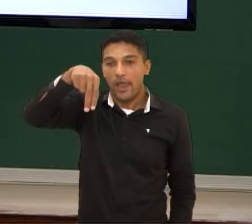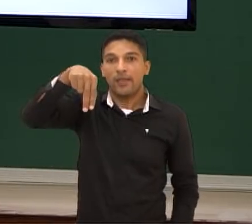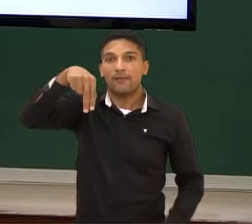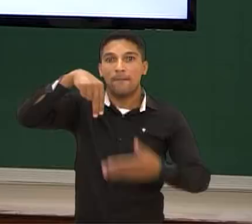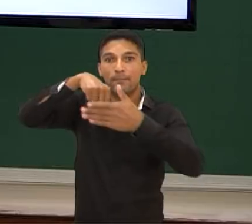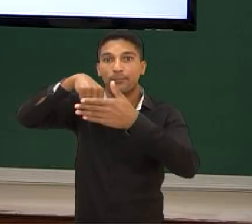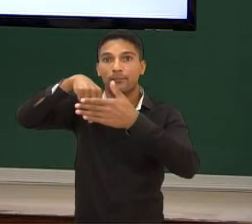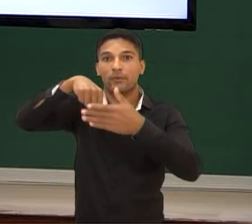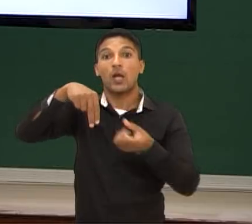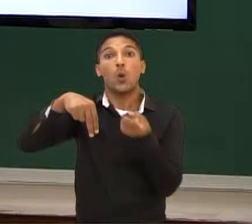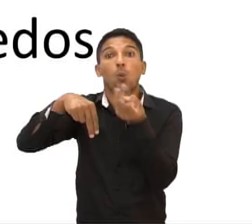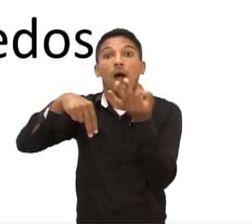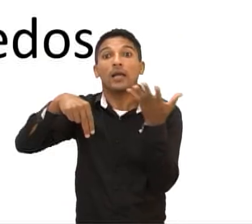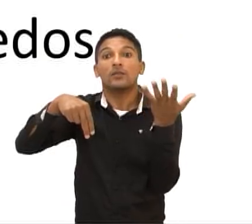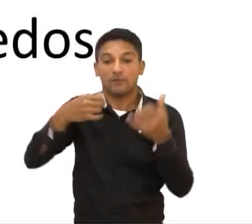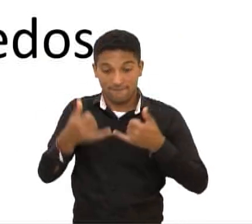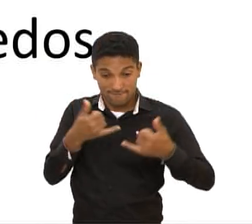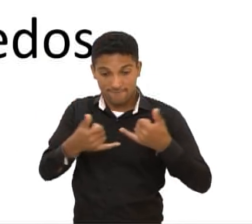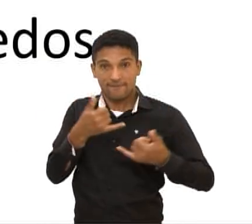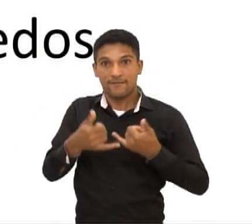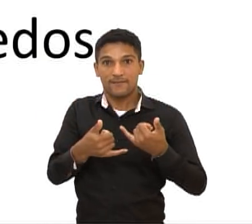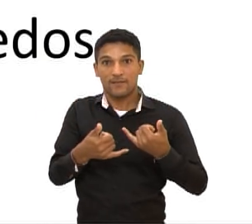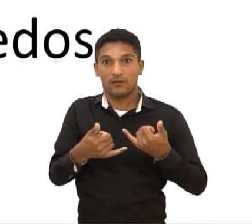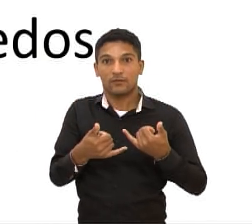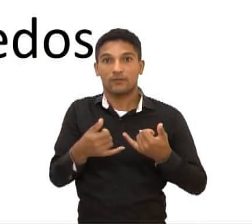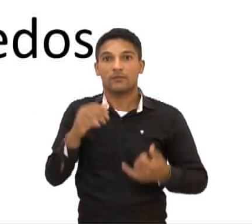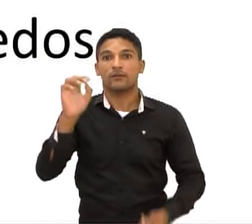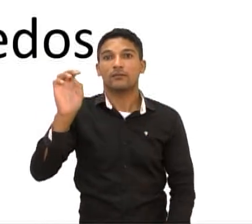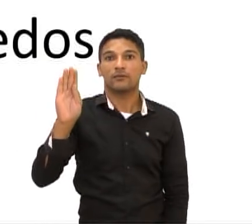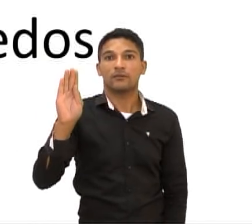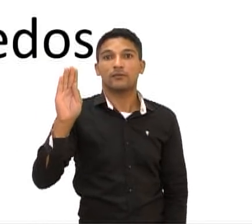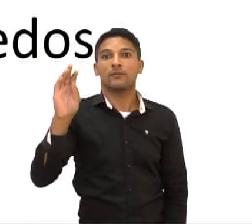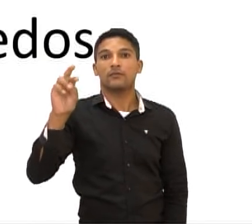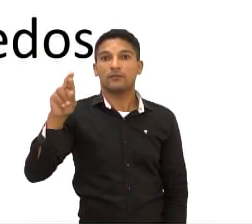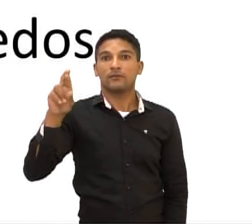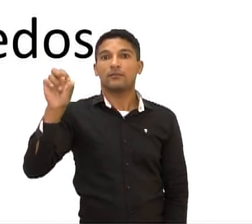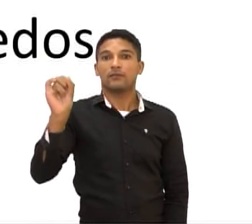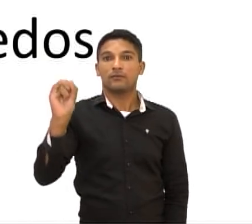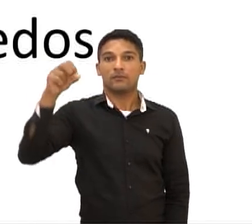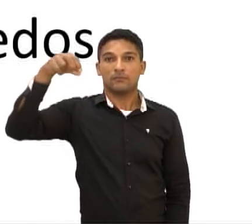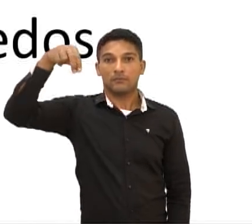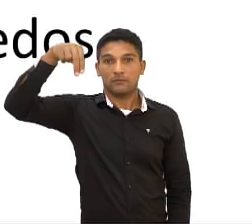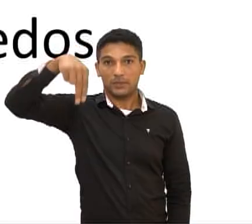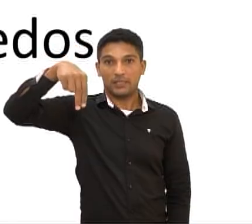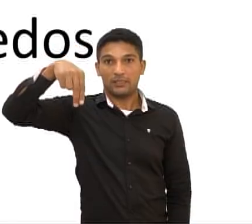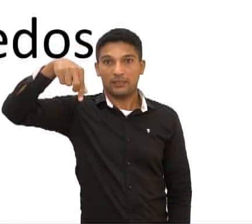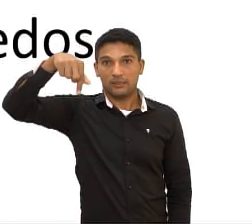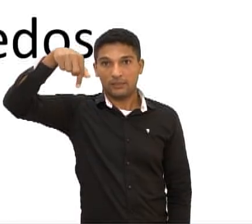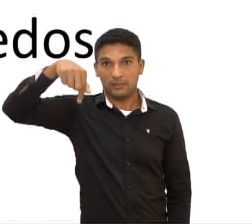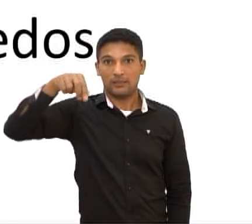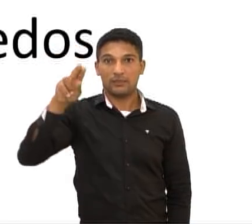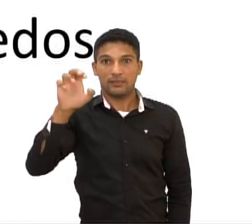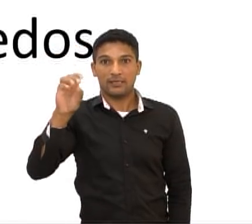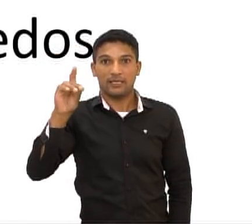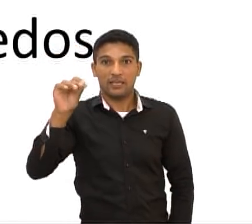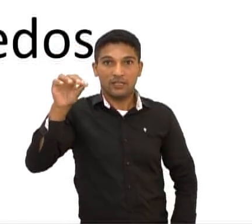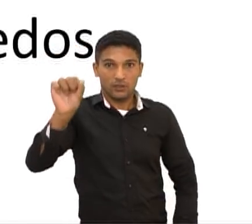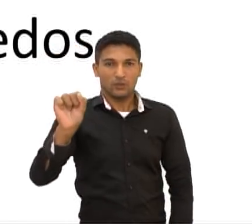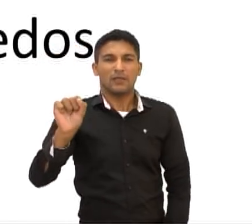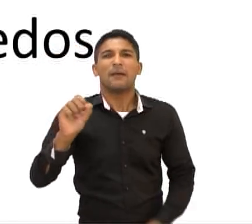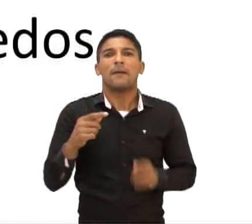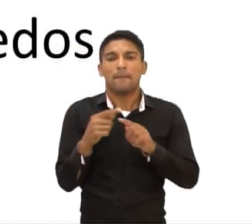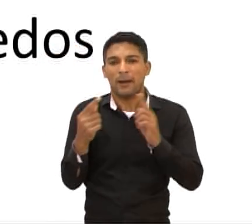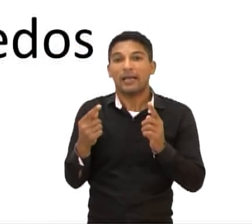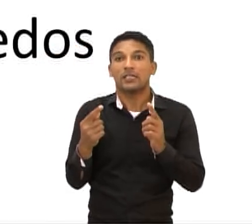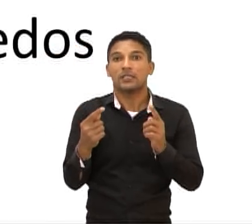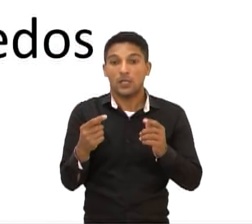ok? Na entrega, 75 brinquedos apresentavam algum defeito, correspondendo